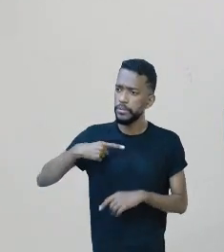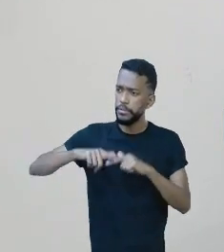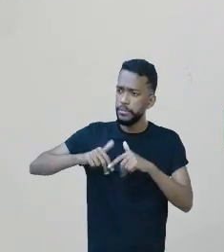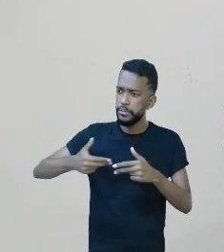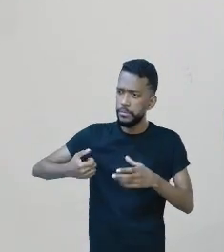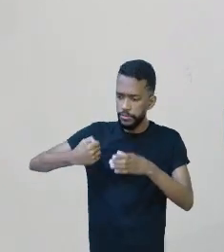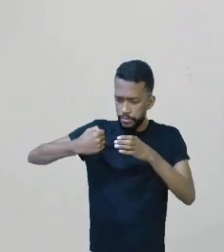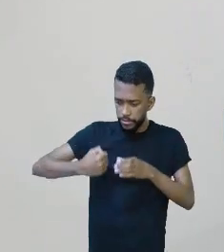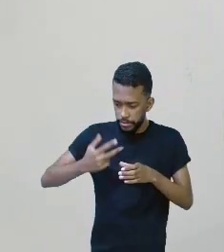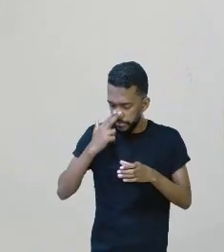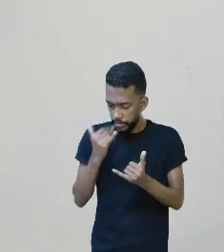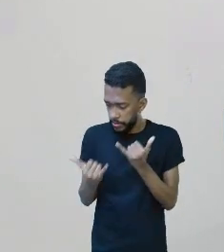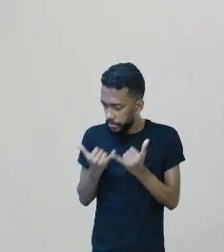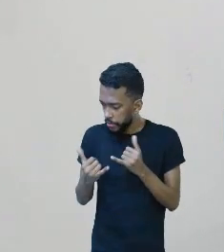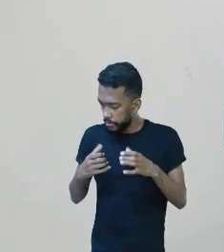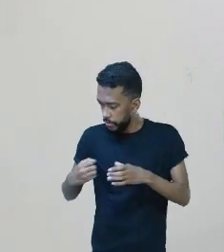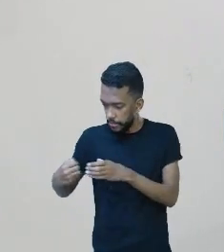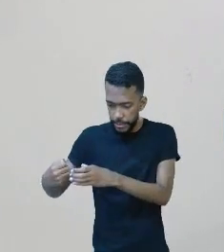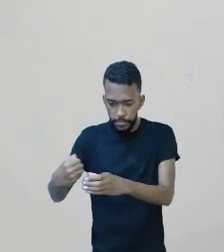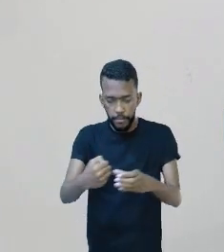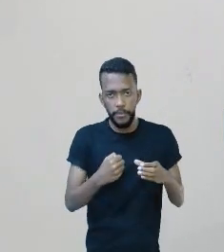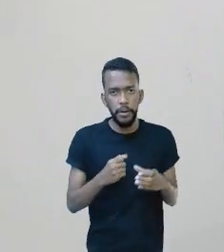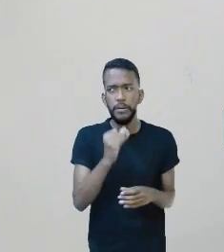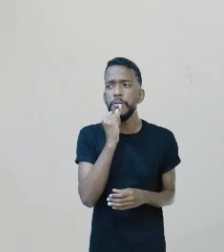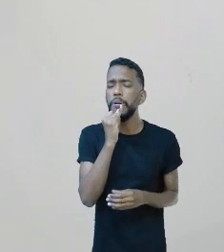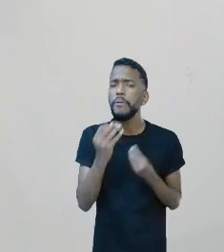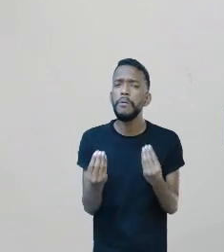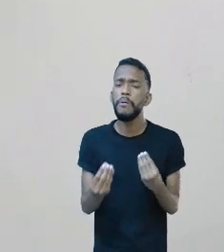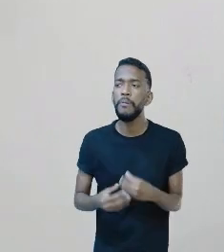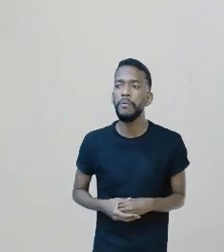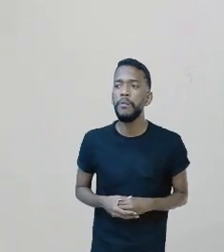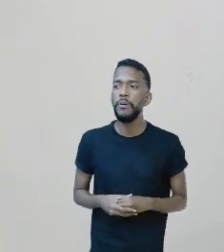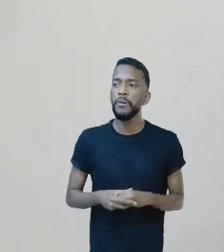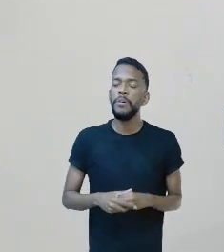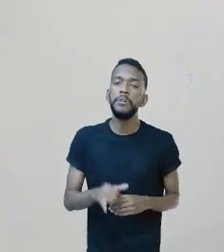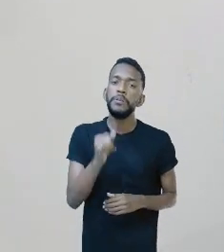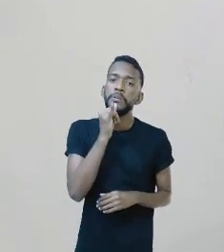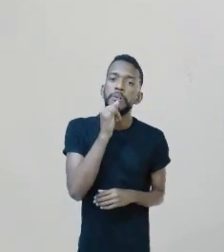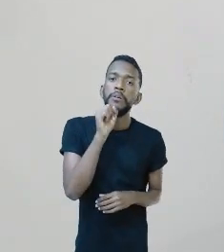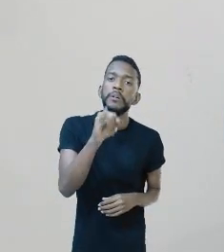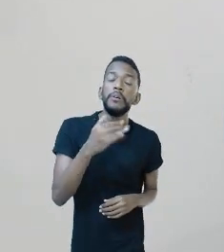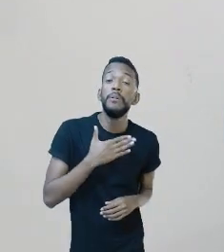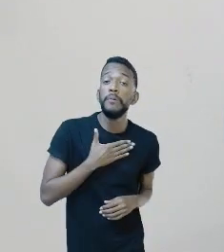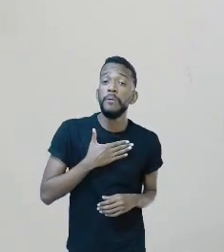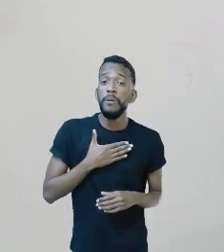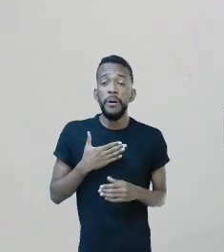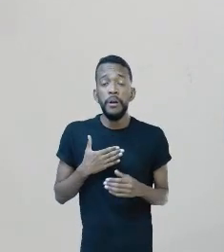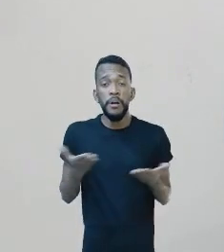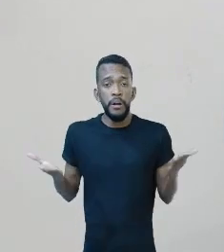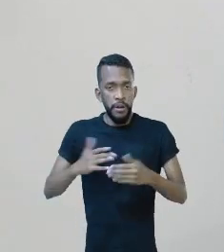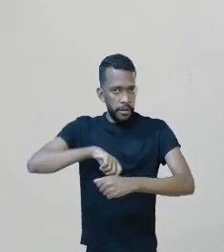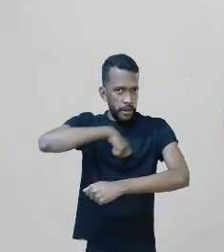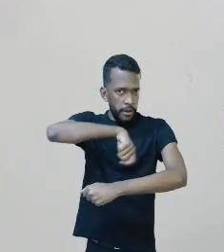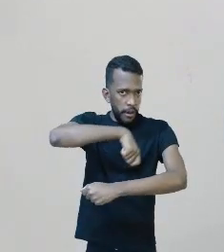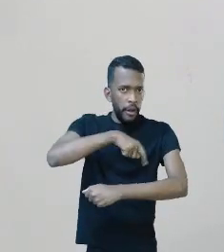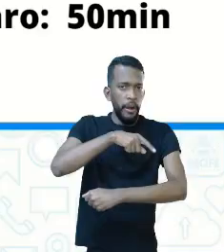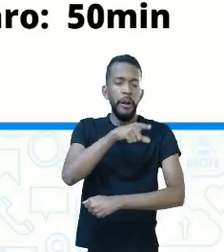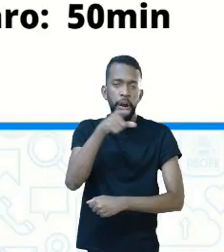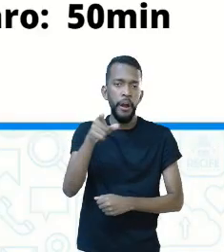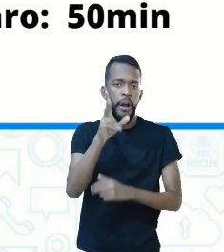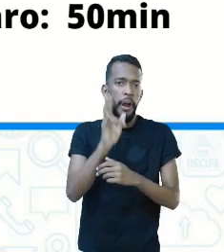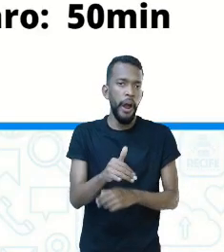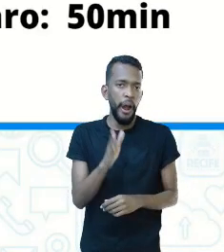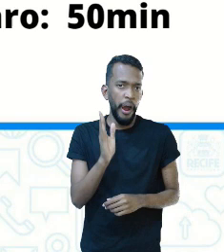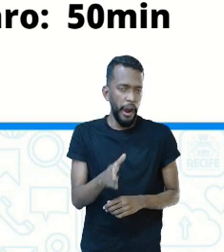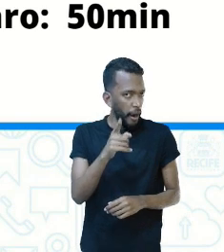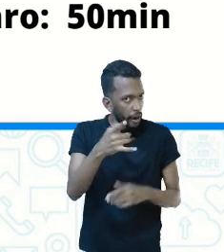recipientes correspondentes. Como assim? Por exemplo, na minha receita de hoje, que você